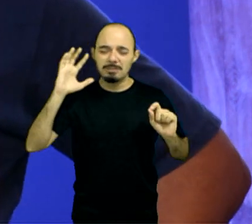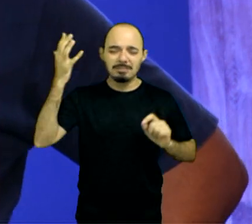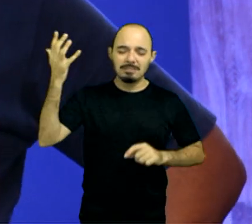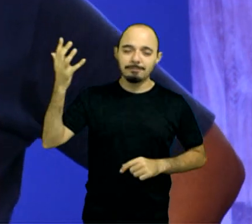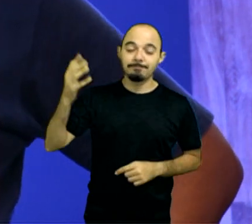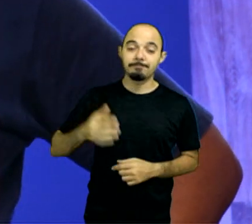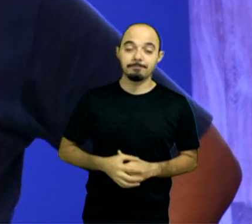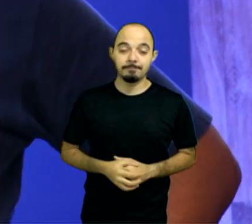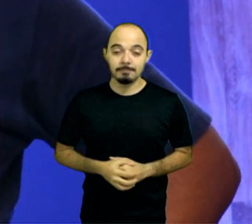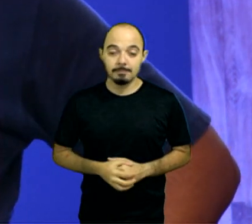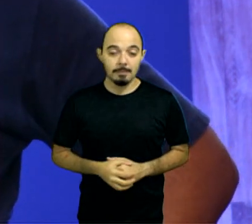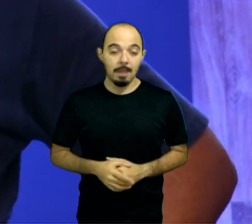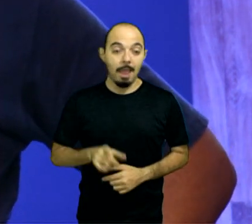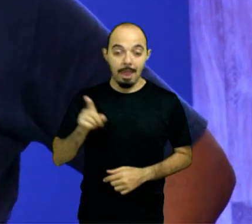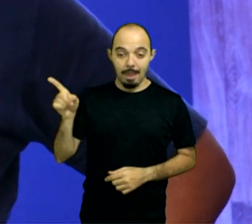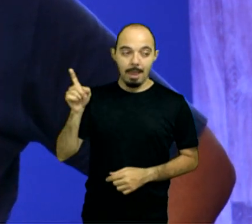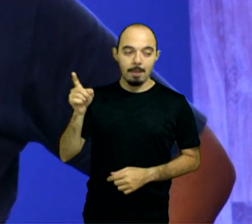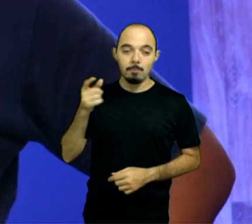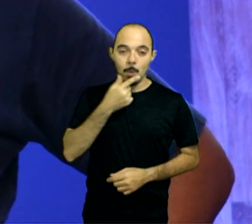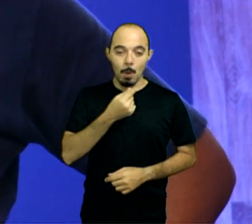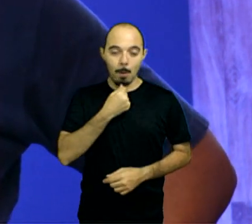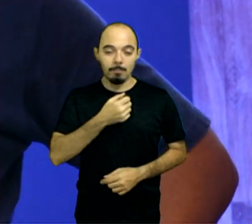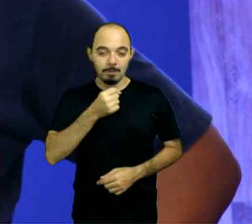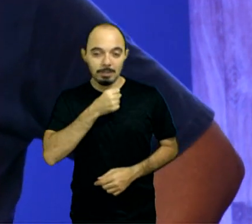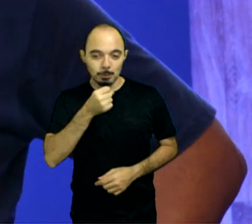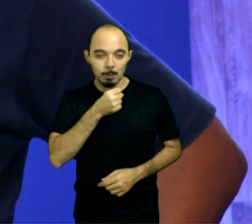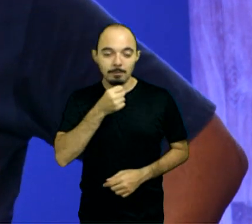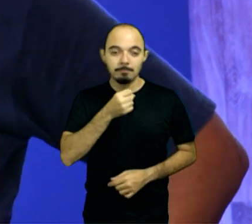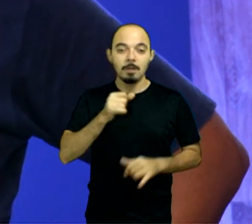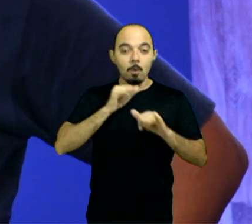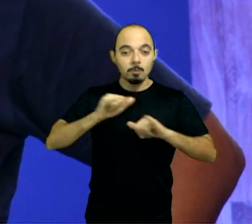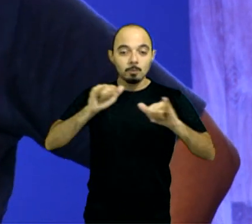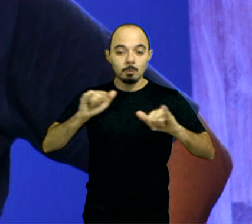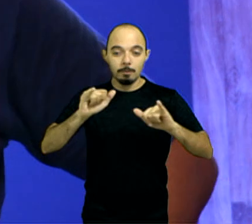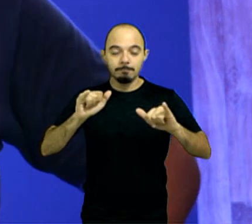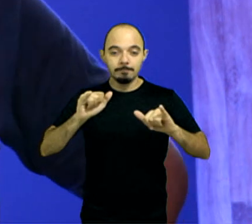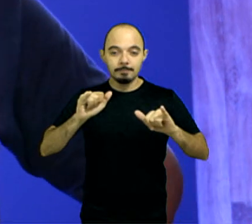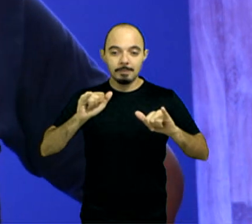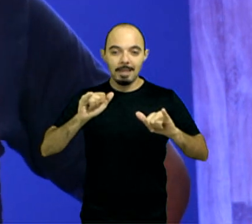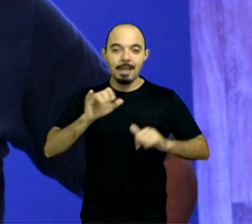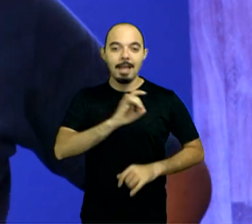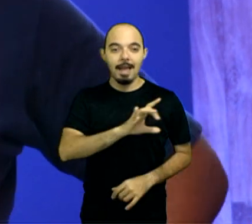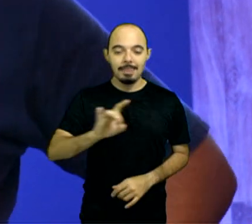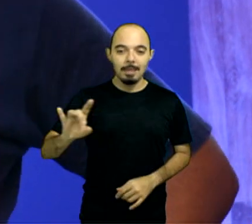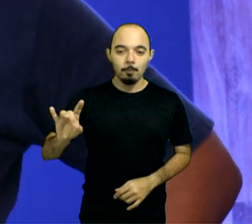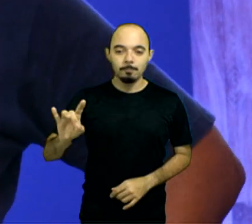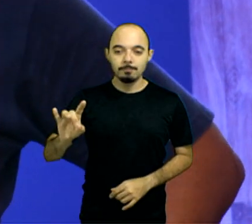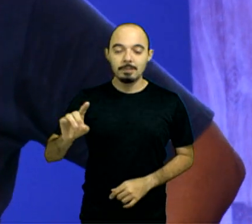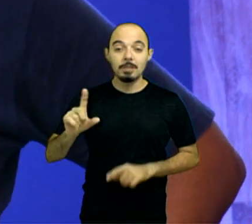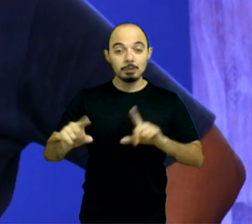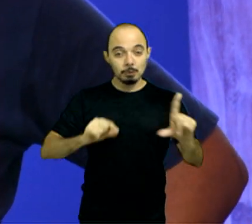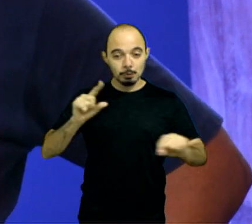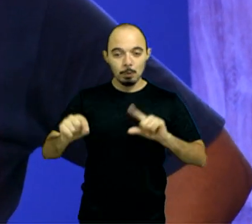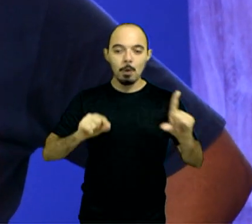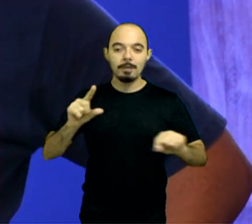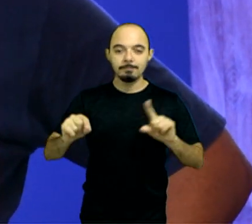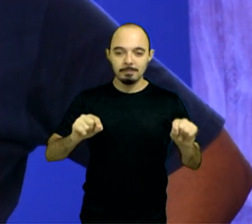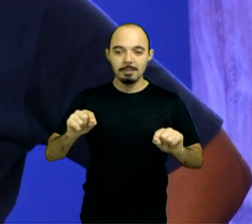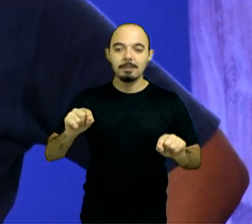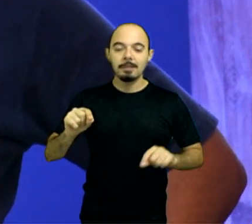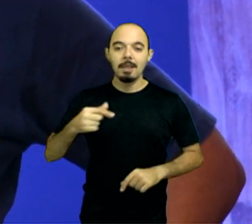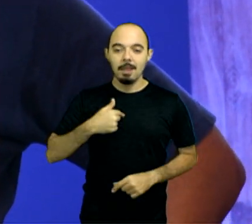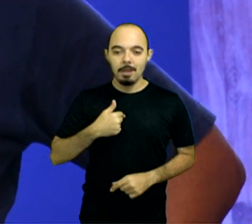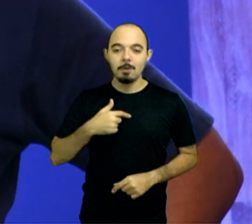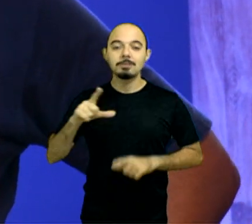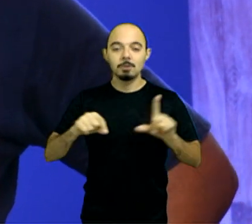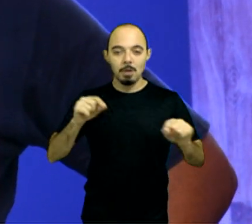durante os louvores, né? A gente ia escolha, né? E eu escolhi o Senhor, né? Escolhi orar. Senhor, cuida da minha vida, né?